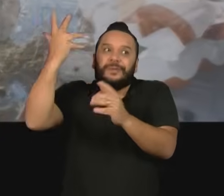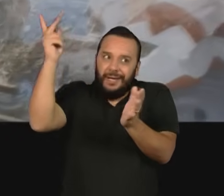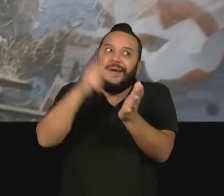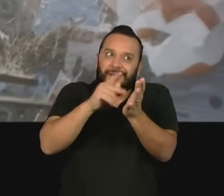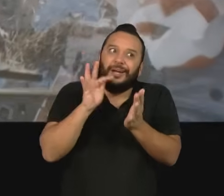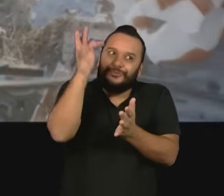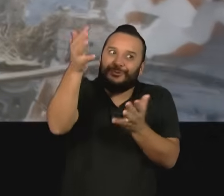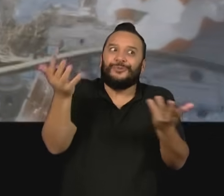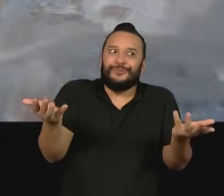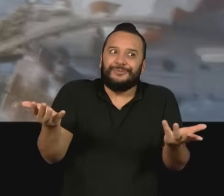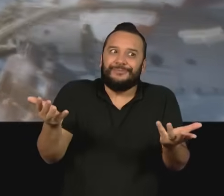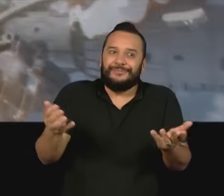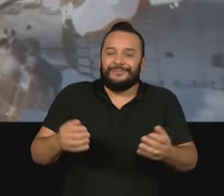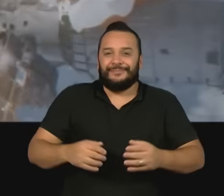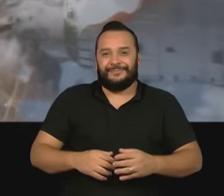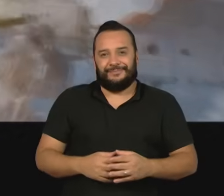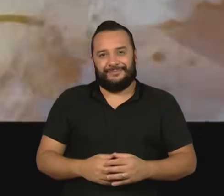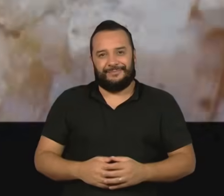futuro.